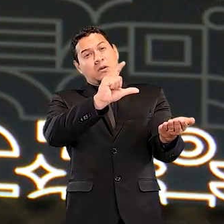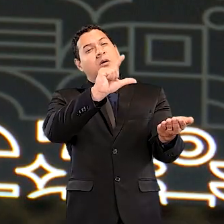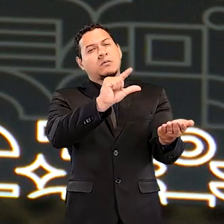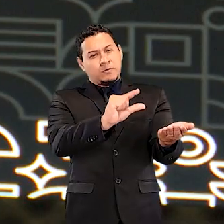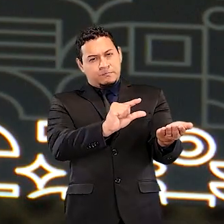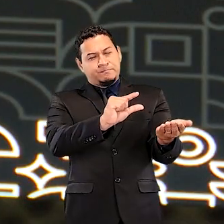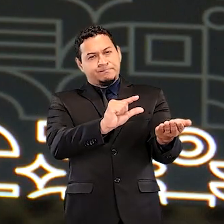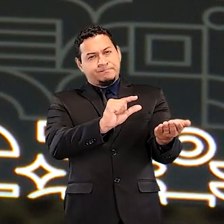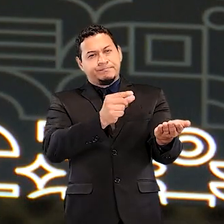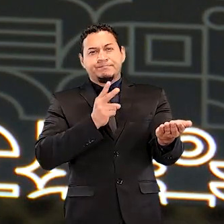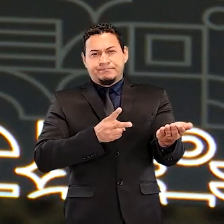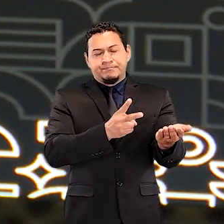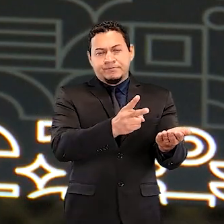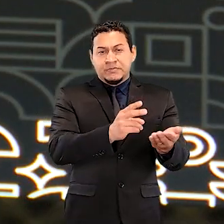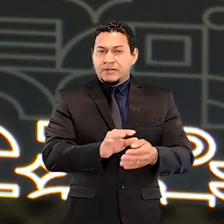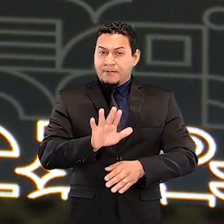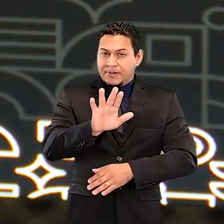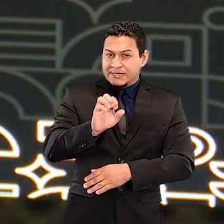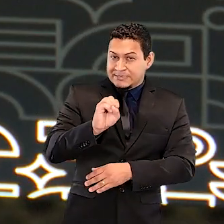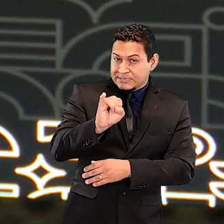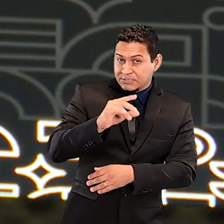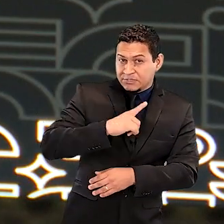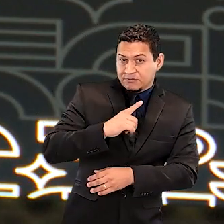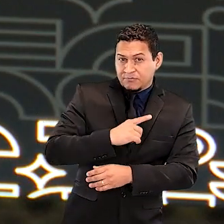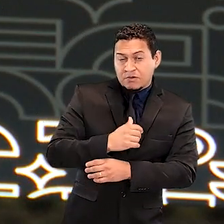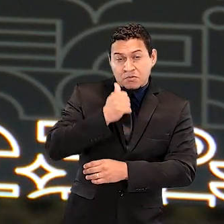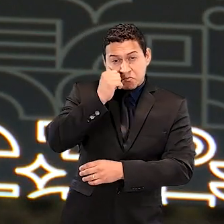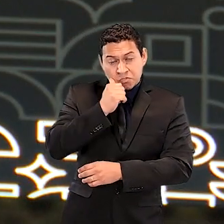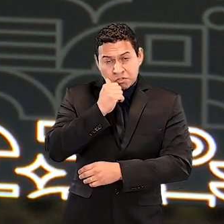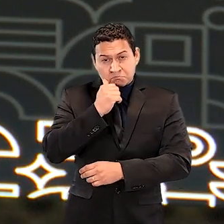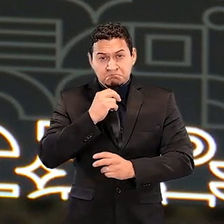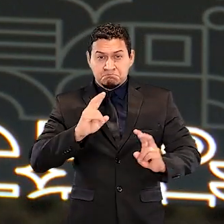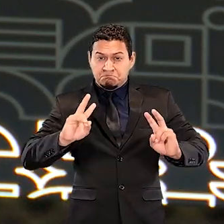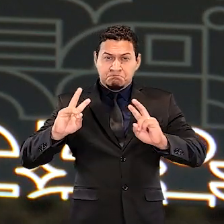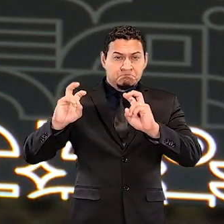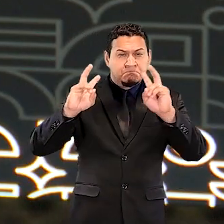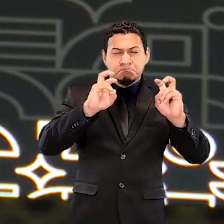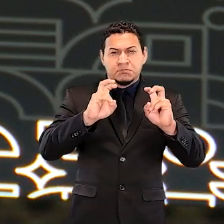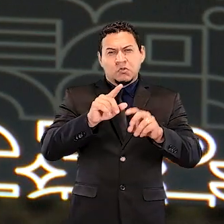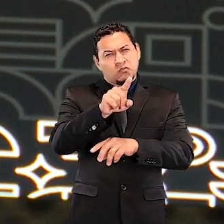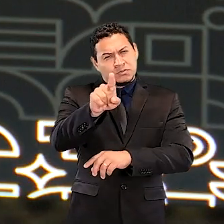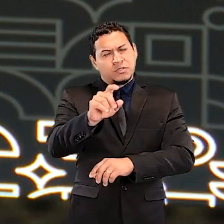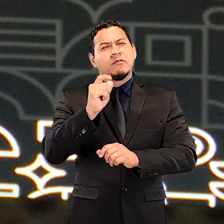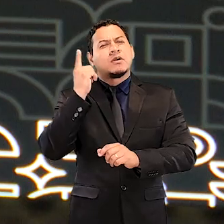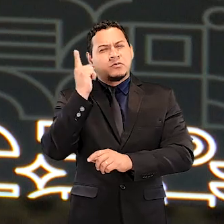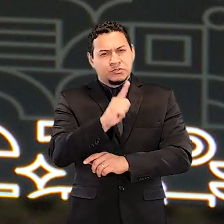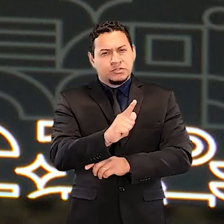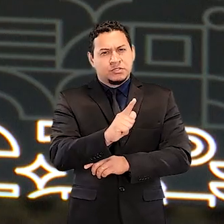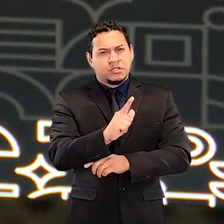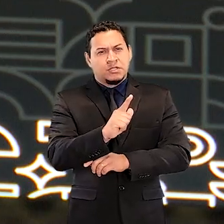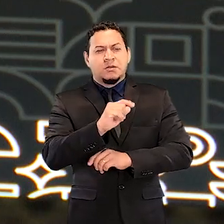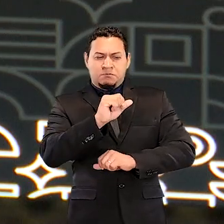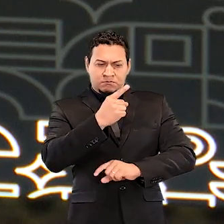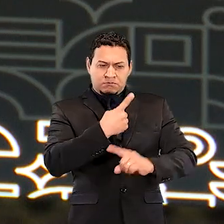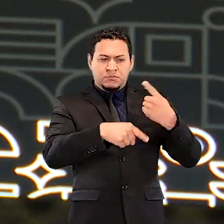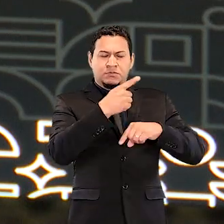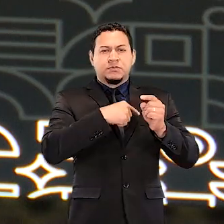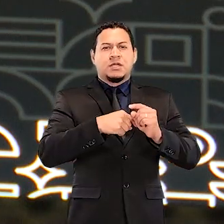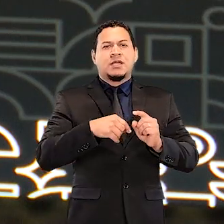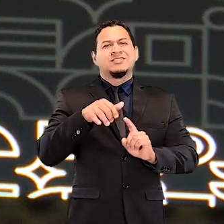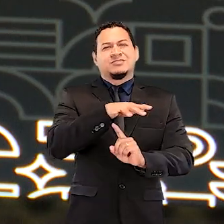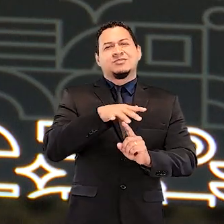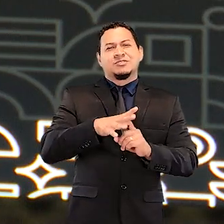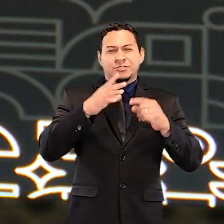uma mulher aqui me ouvindo, você vai sair dessa situação de